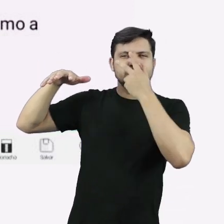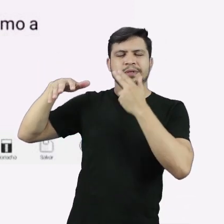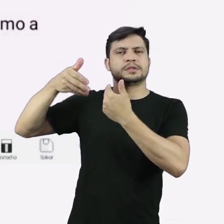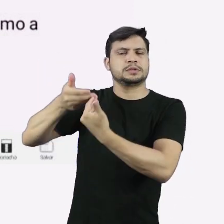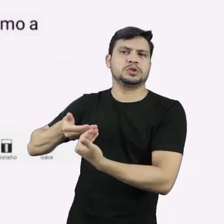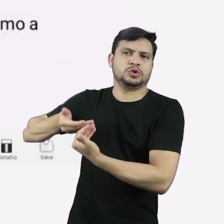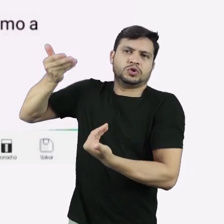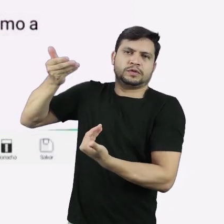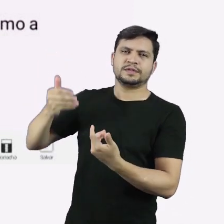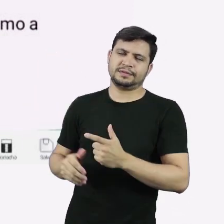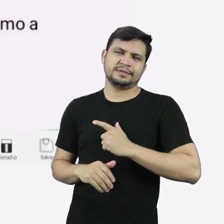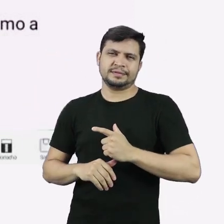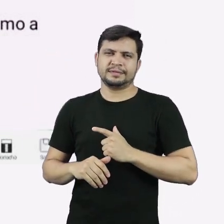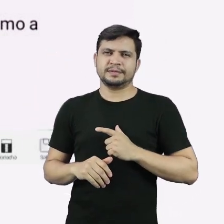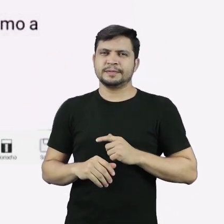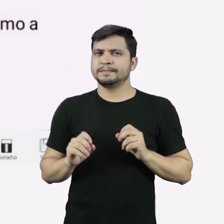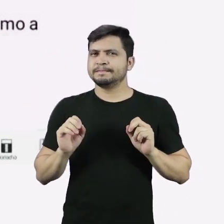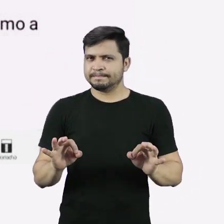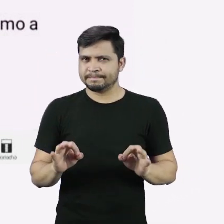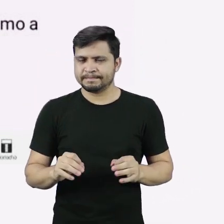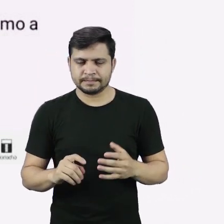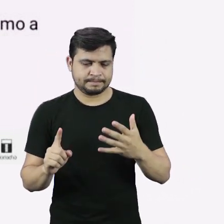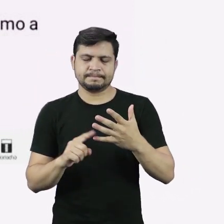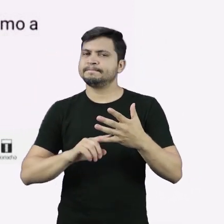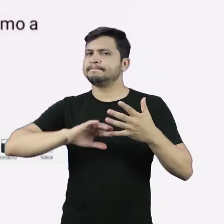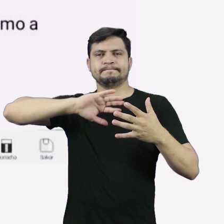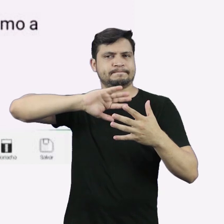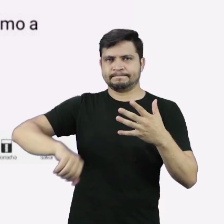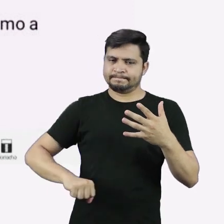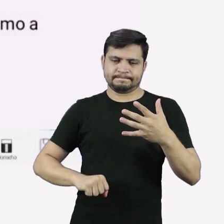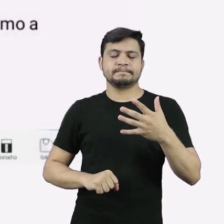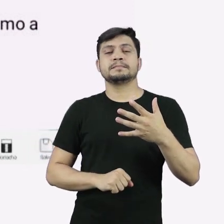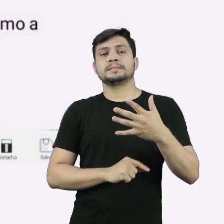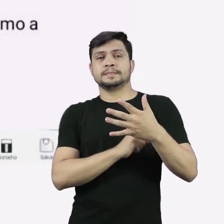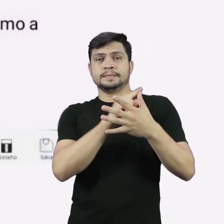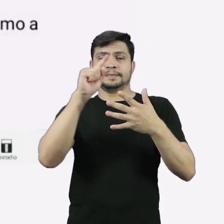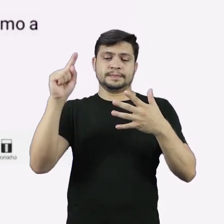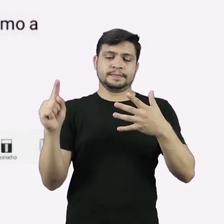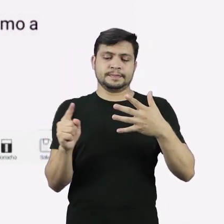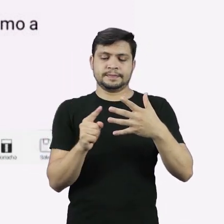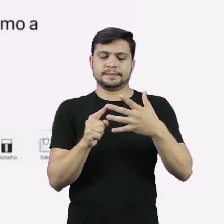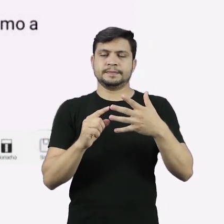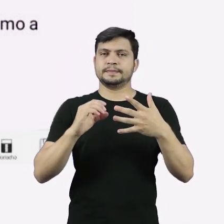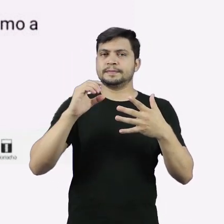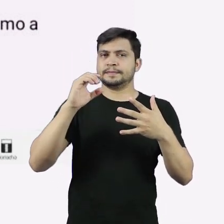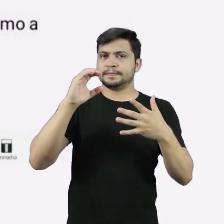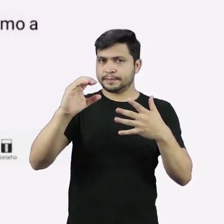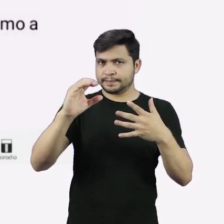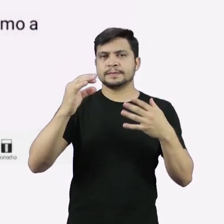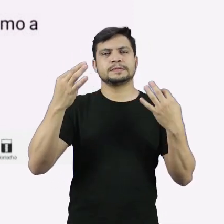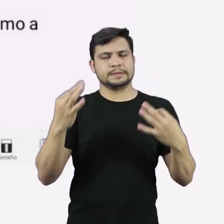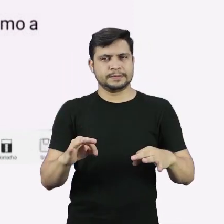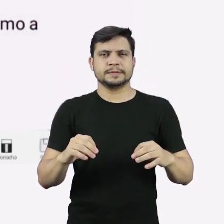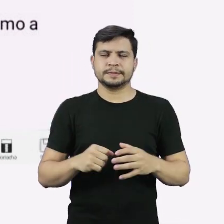socialista e o hemisfério norte capitalista. Item também completamente errado e a gente fica com a resposta correta, letra